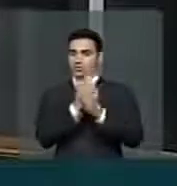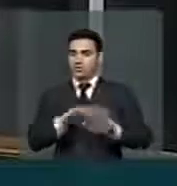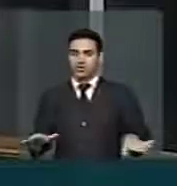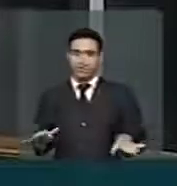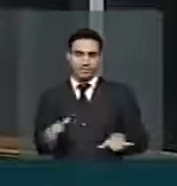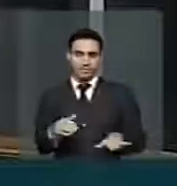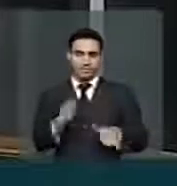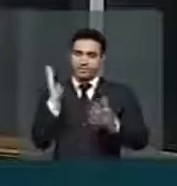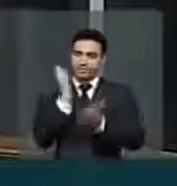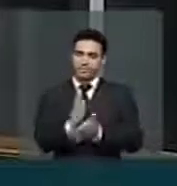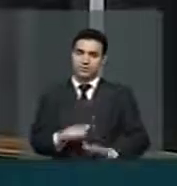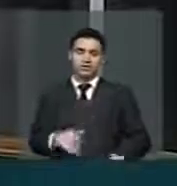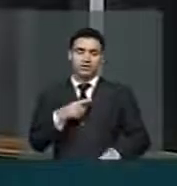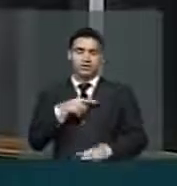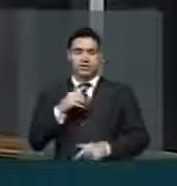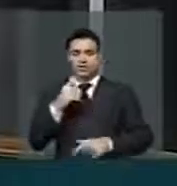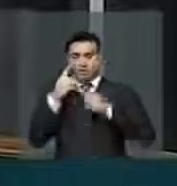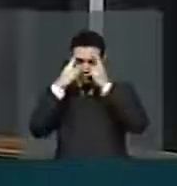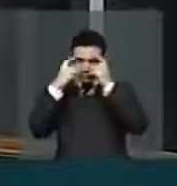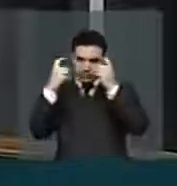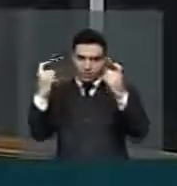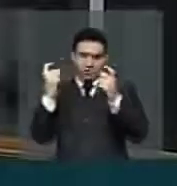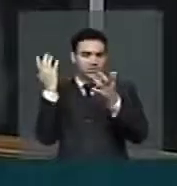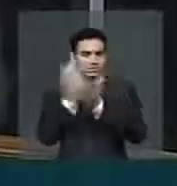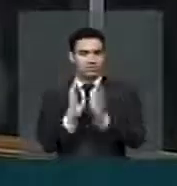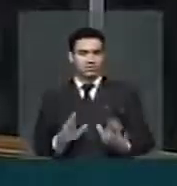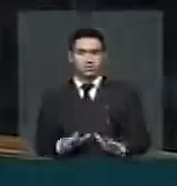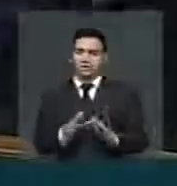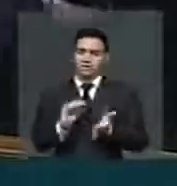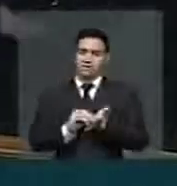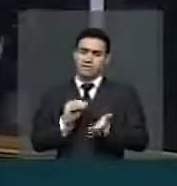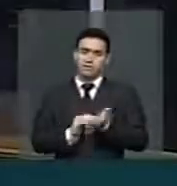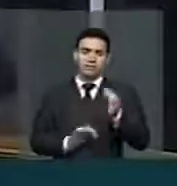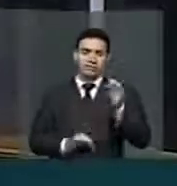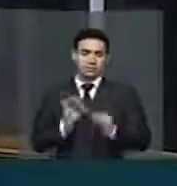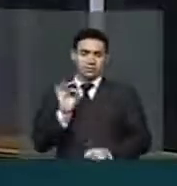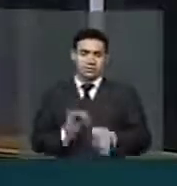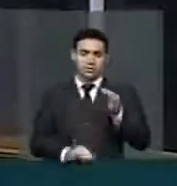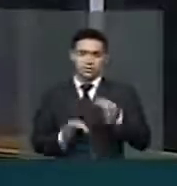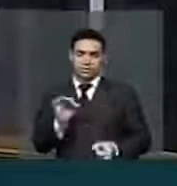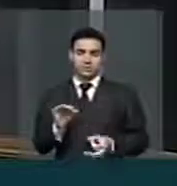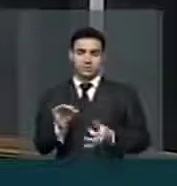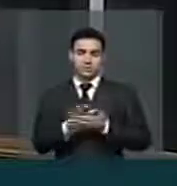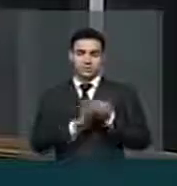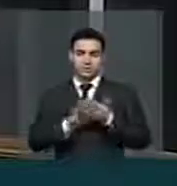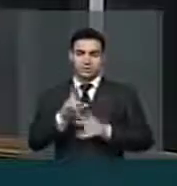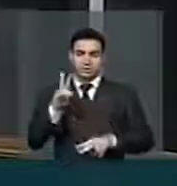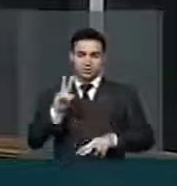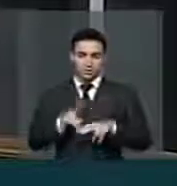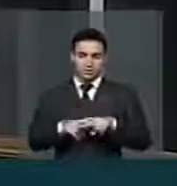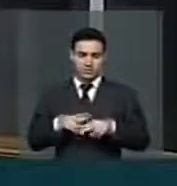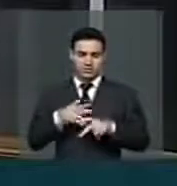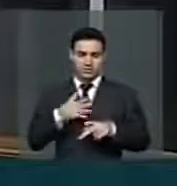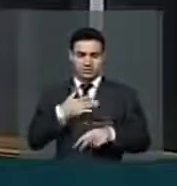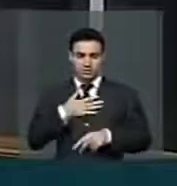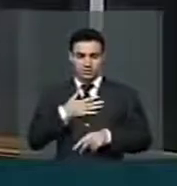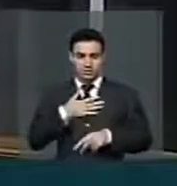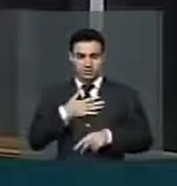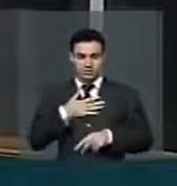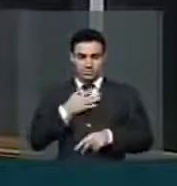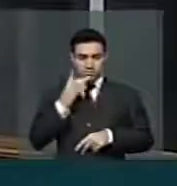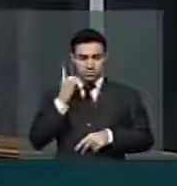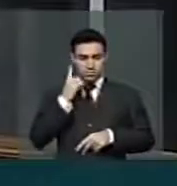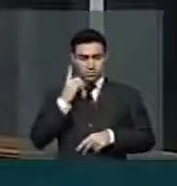de violência, chega de injustiça, chega de tanta impunidade. Deputada aqui. Minha história...